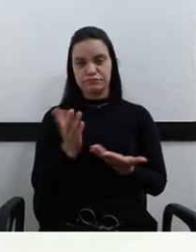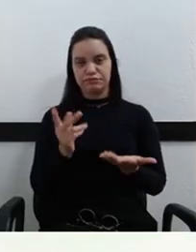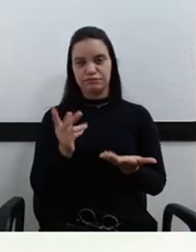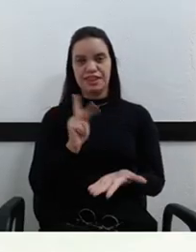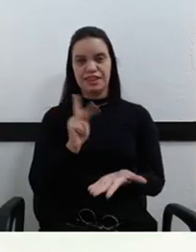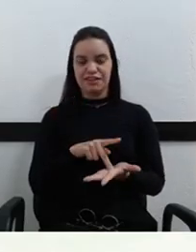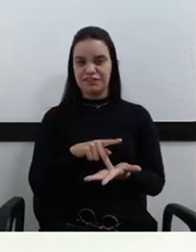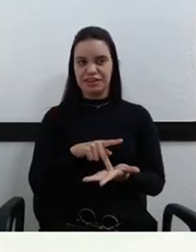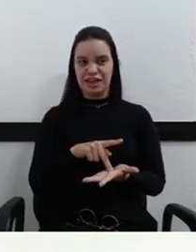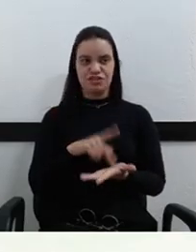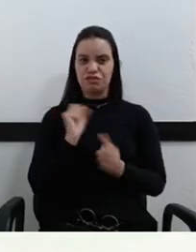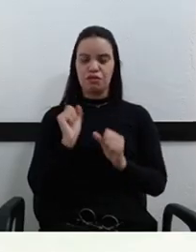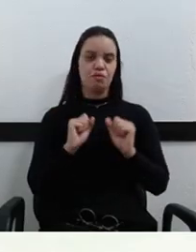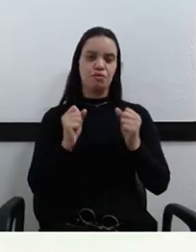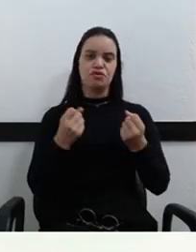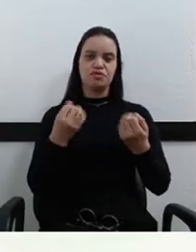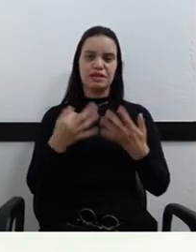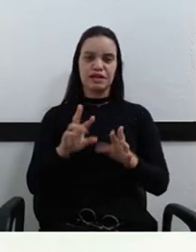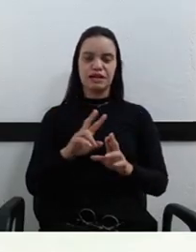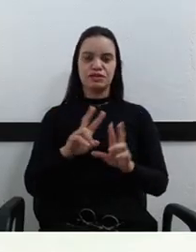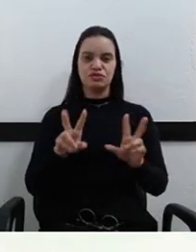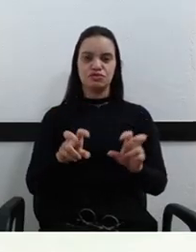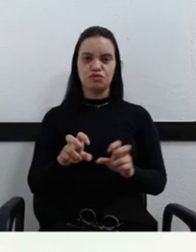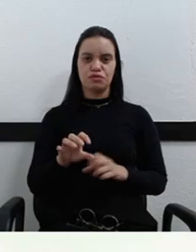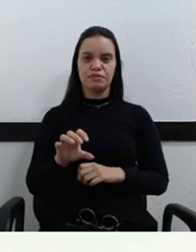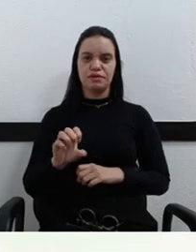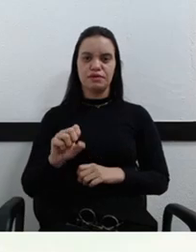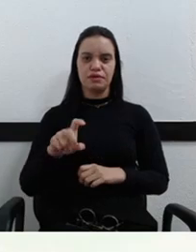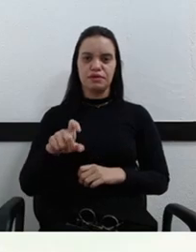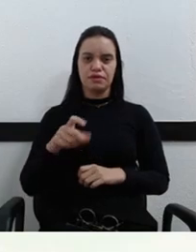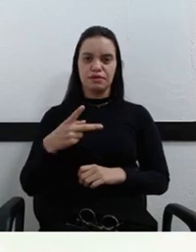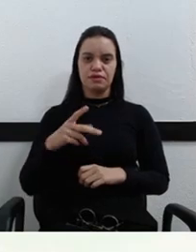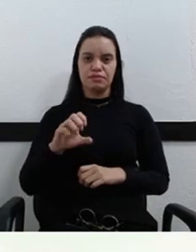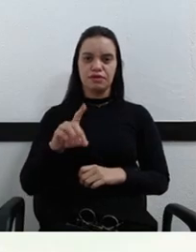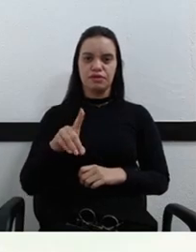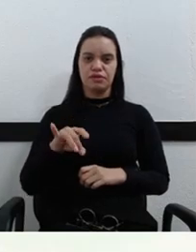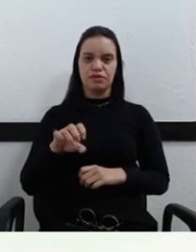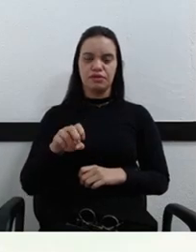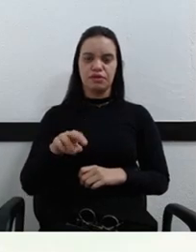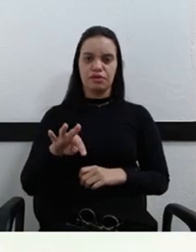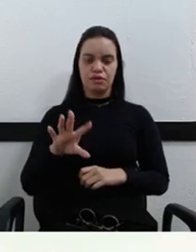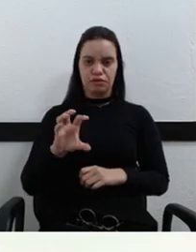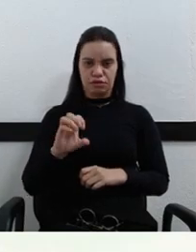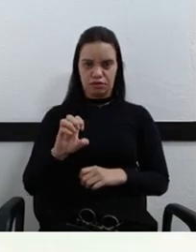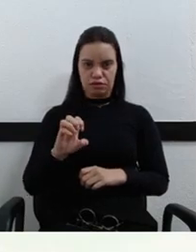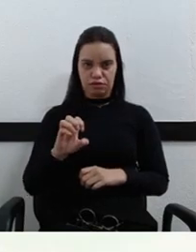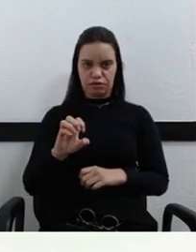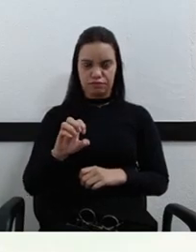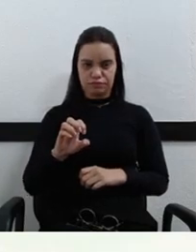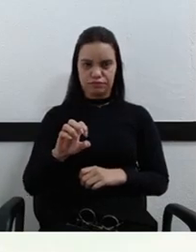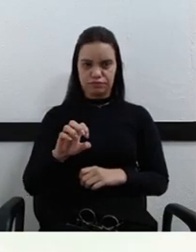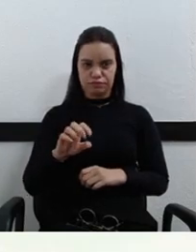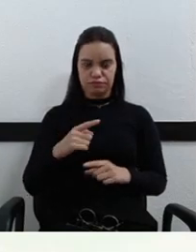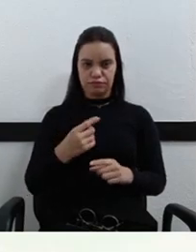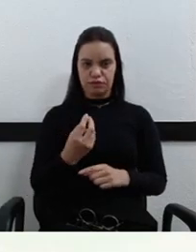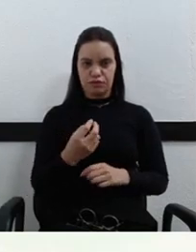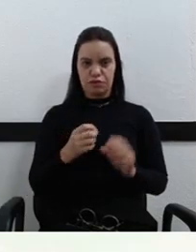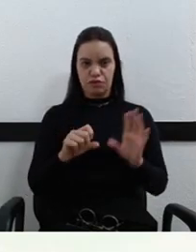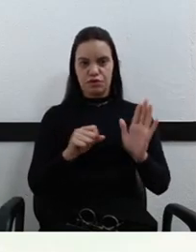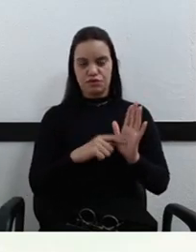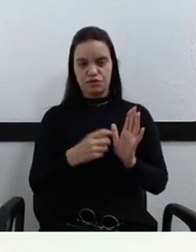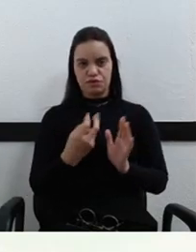artigo 29, quando ele fala de expediente, ele está se referindo a um momento da sessão do Conselho. O artigo 28